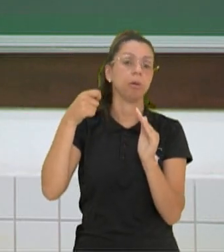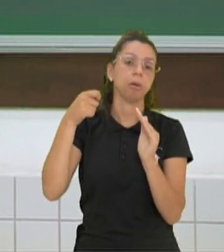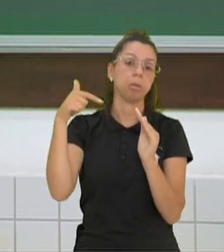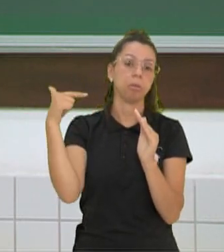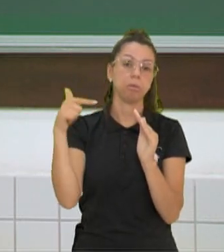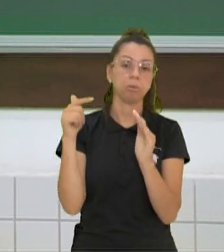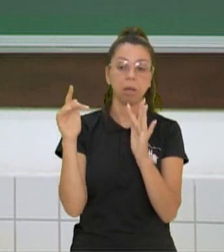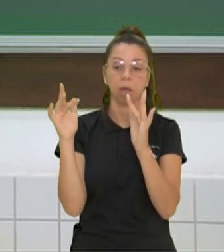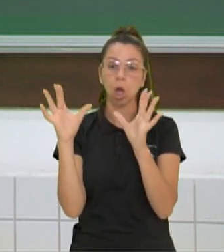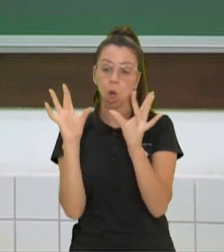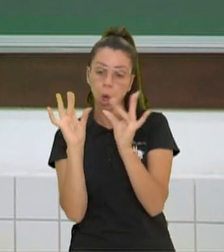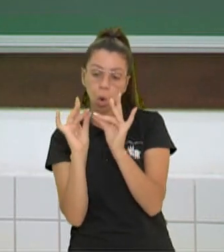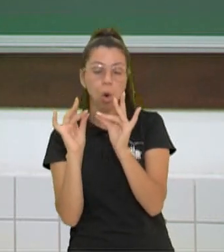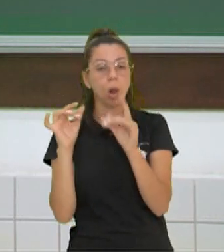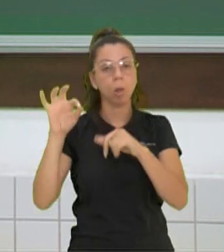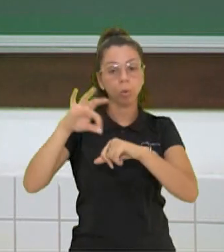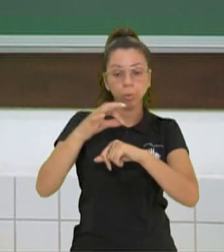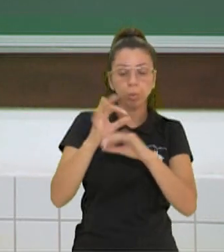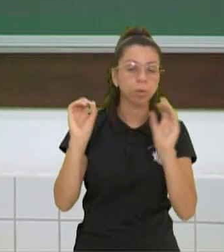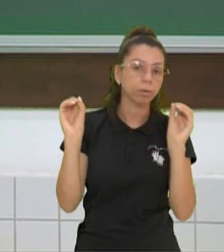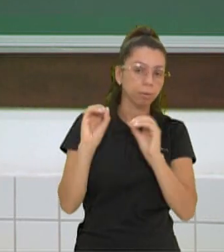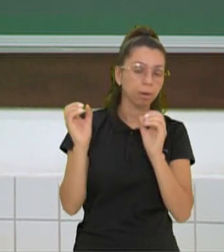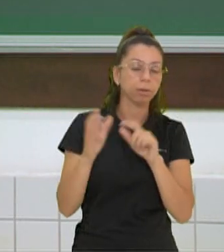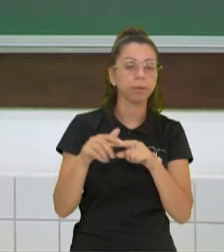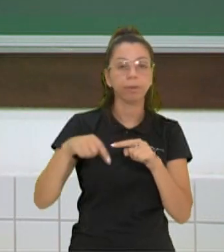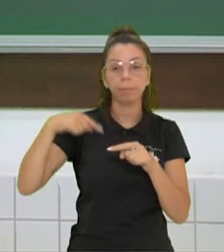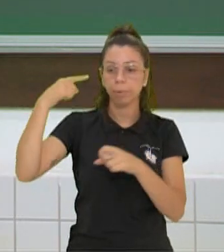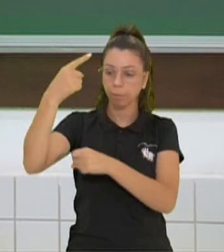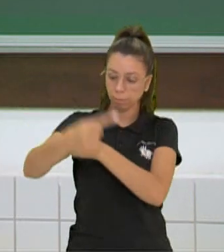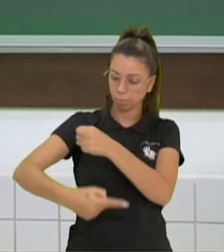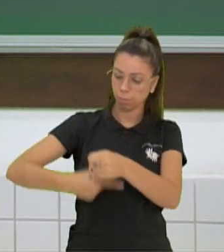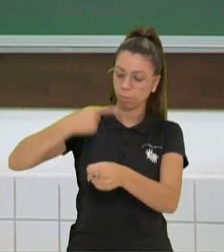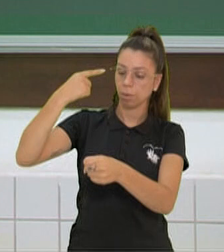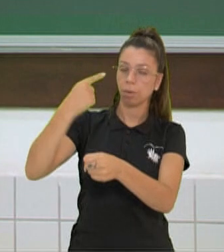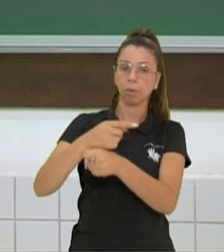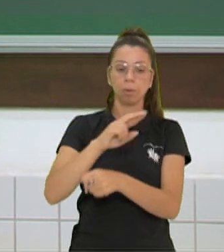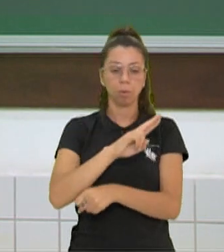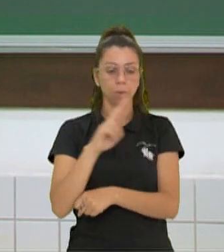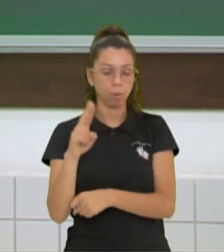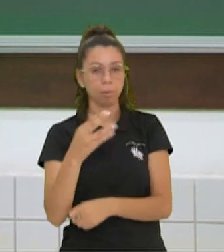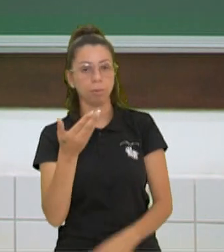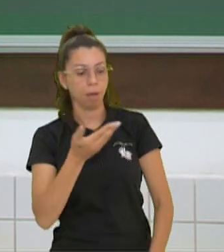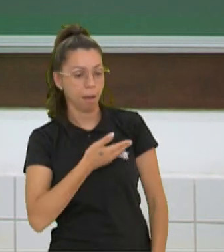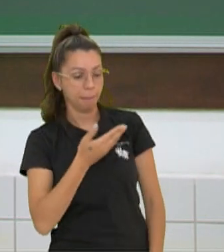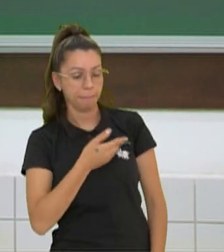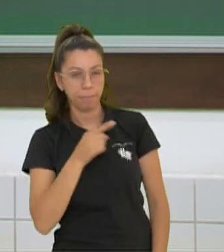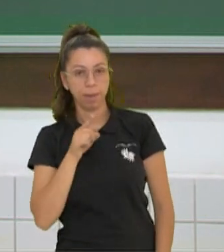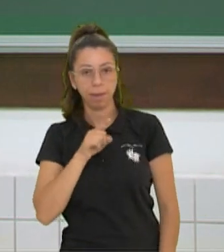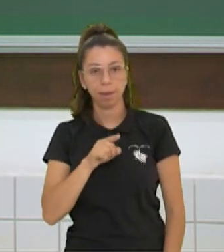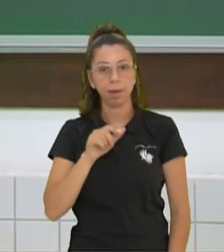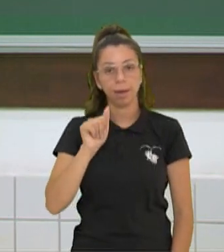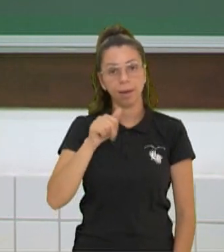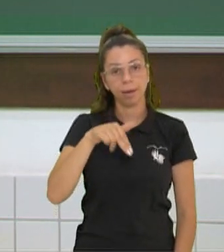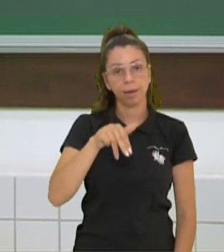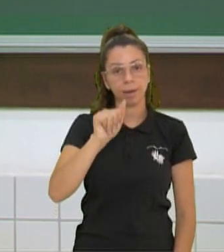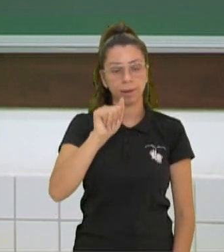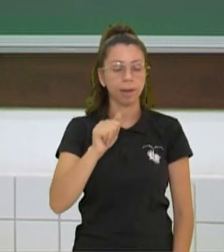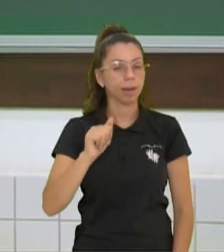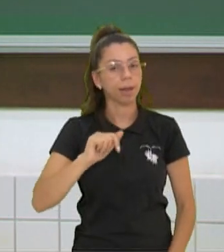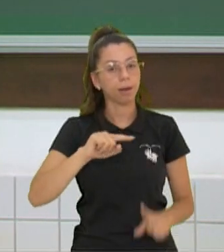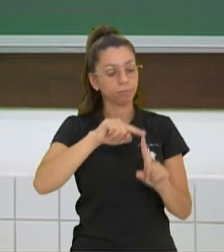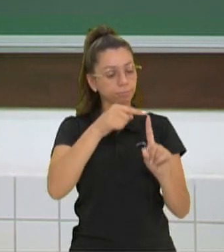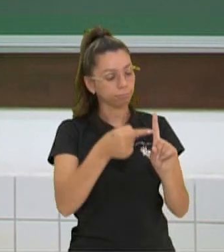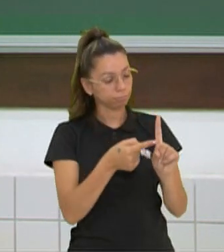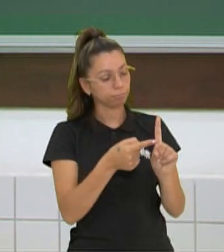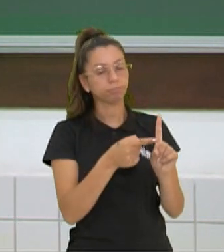era o nome. Depois de um ano, a Abayumi ganha o nome porque a amiga da Lena, a Ana Gomes, ela ficou grávida.